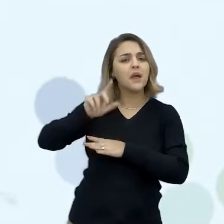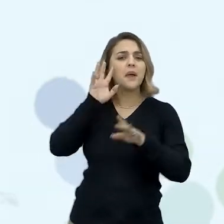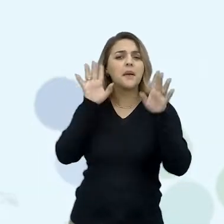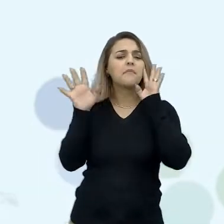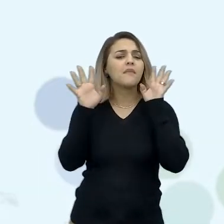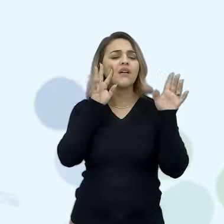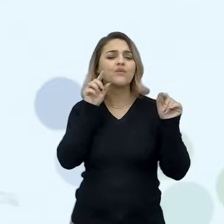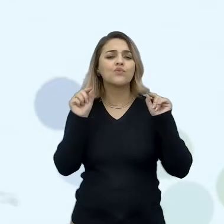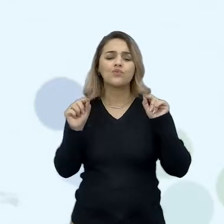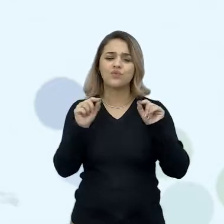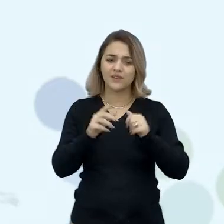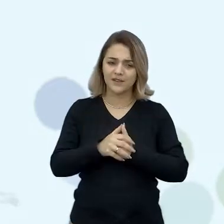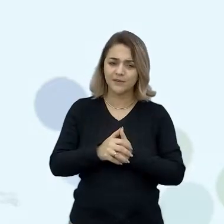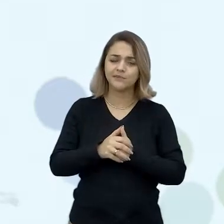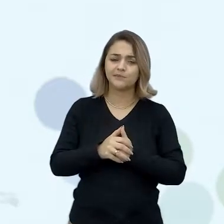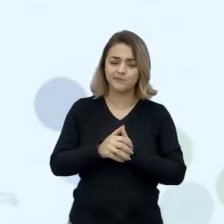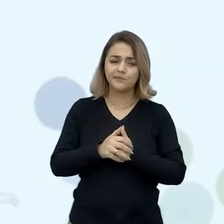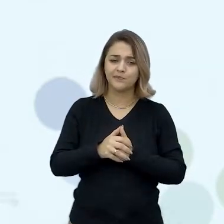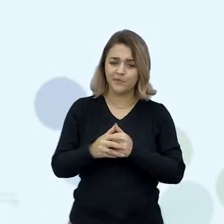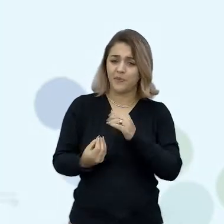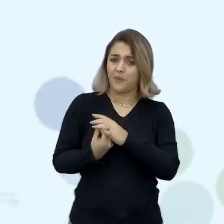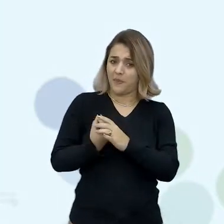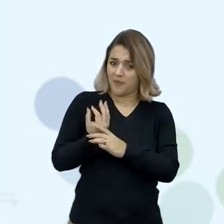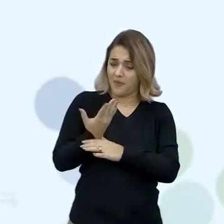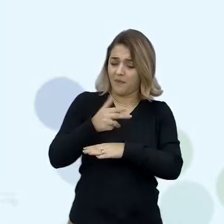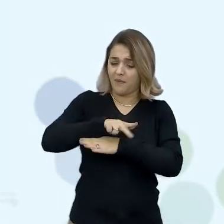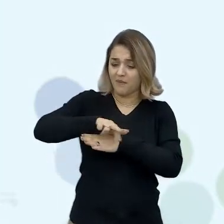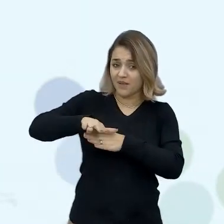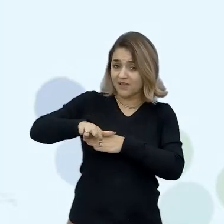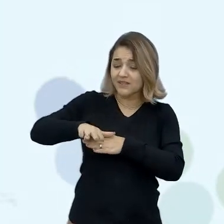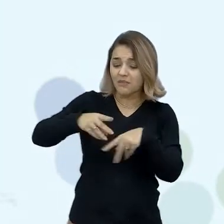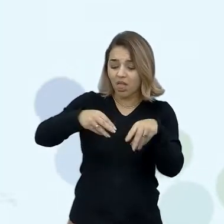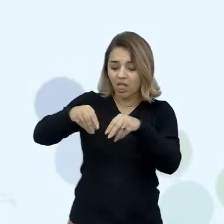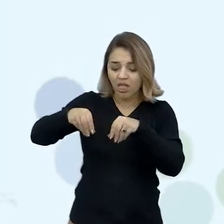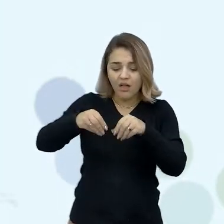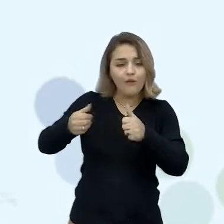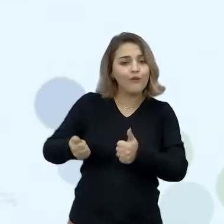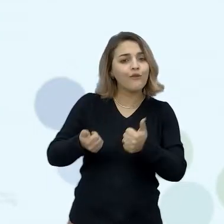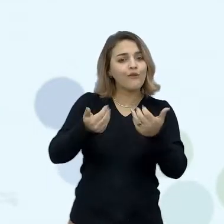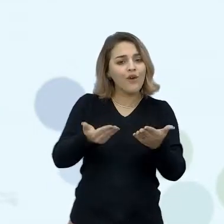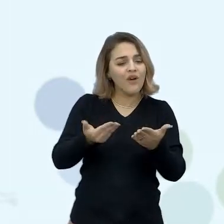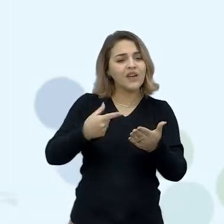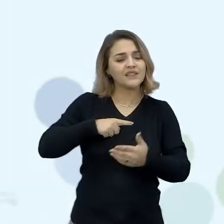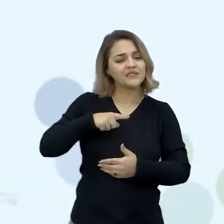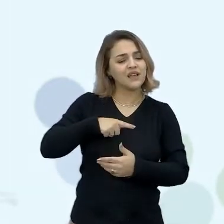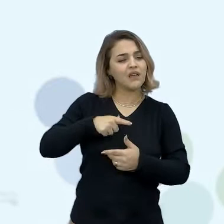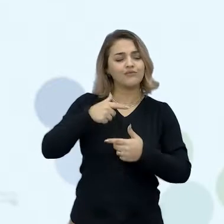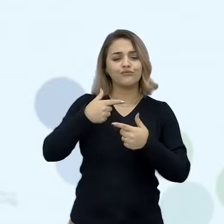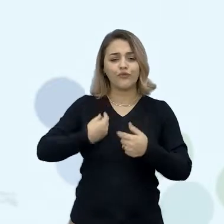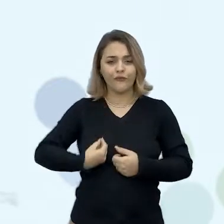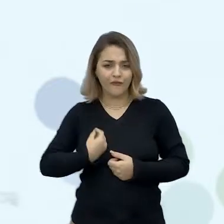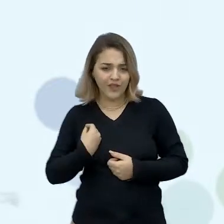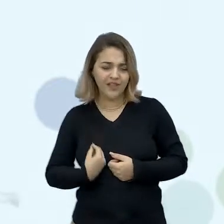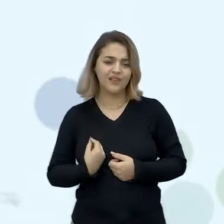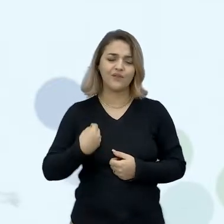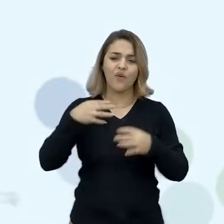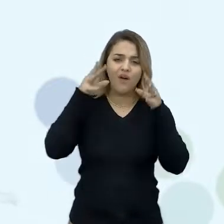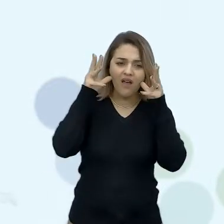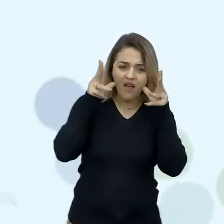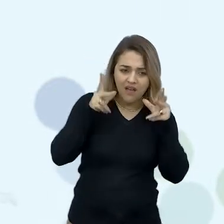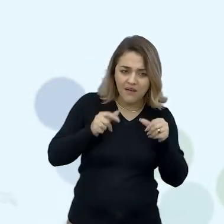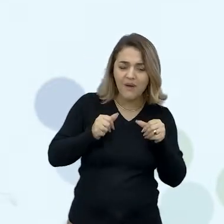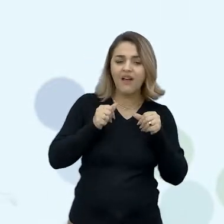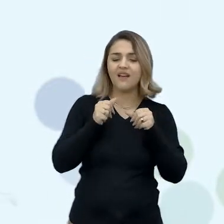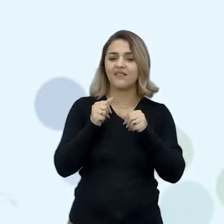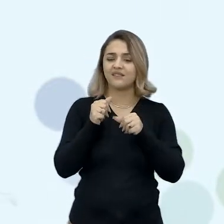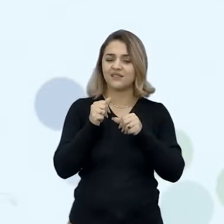imaginamos, né, a biodiversidade fora do solo, né? Então, os seres vivos aí, os animais, os vegetais aqui, né?